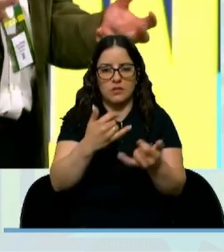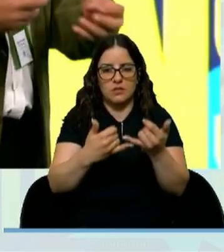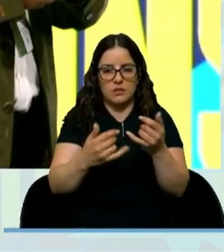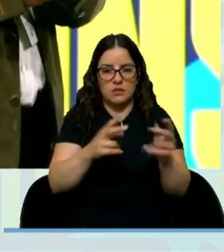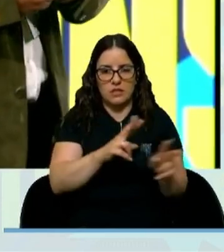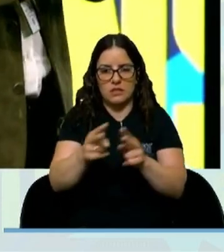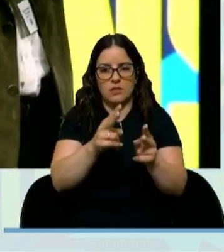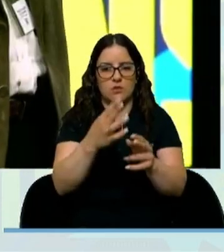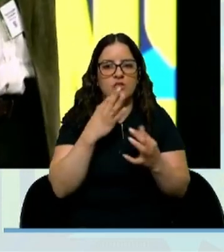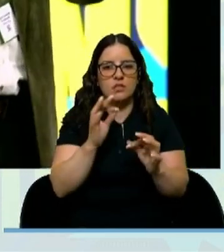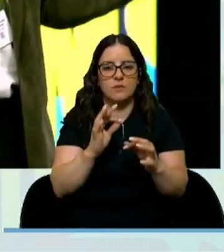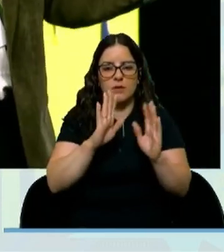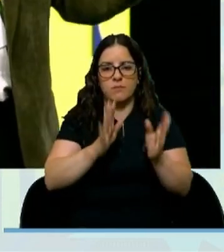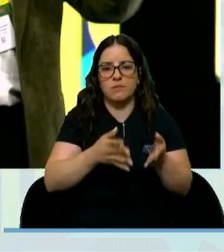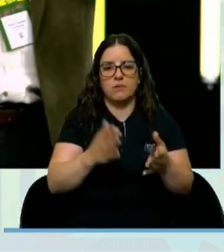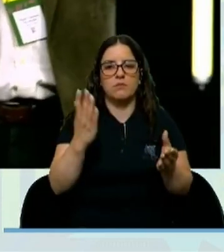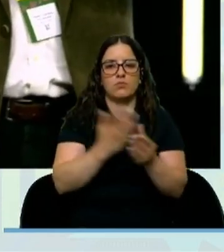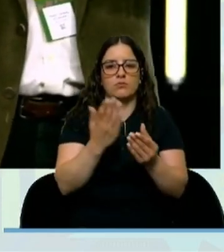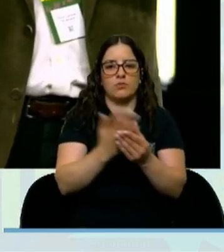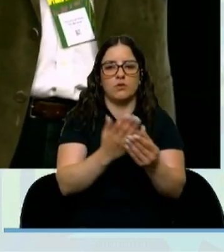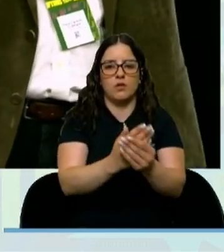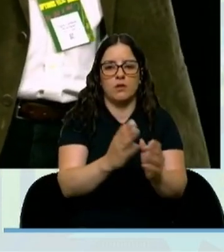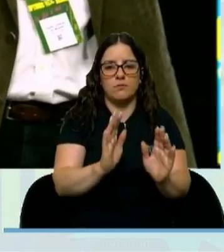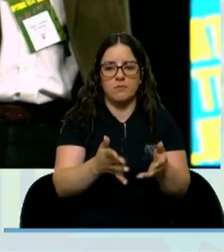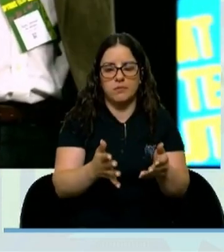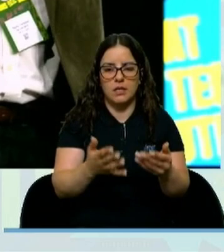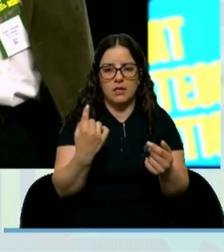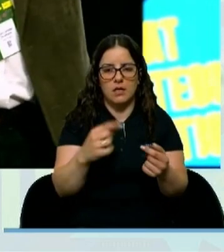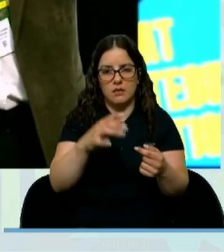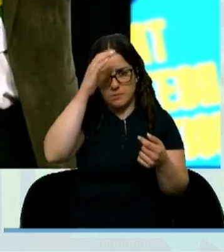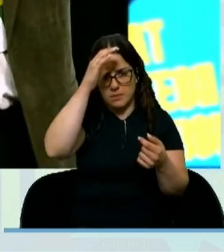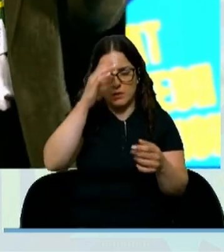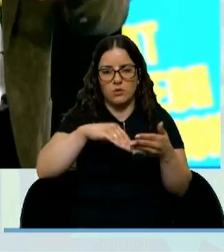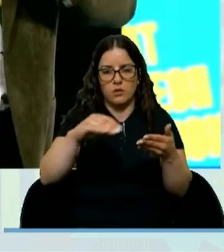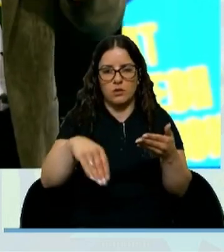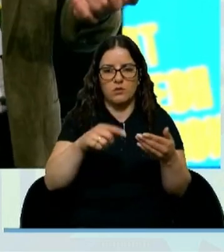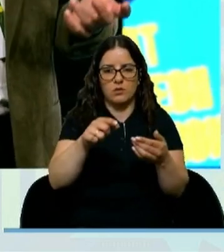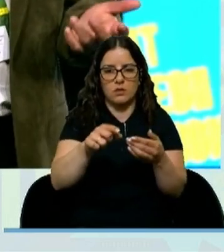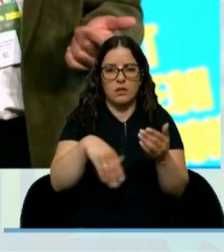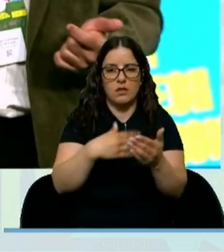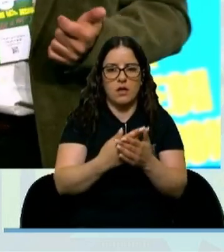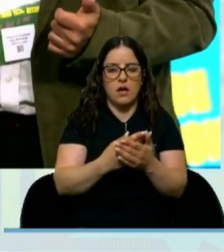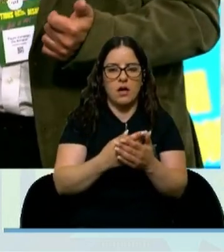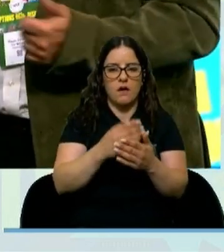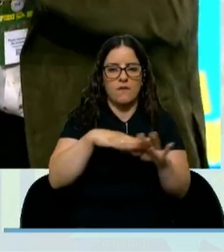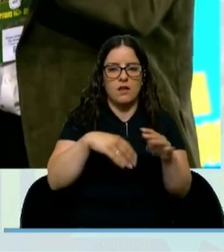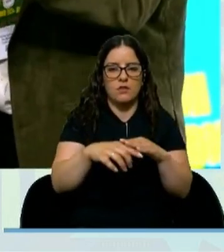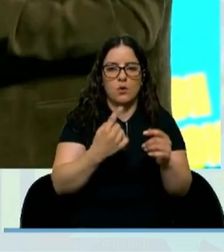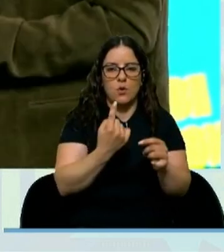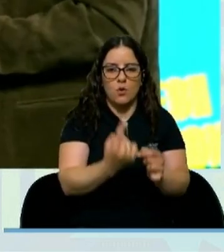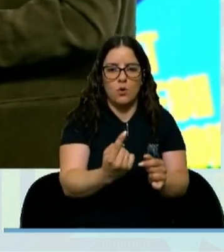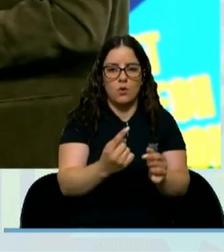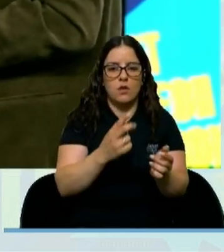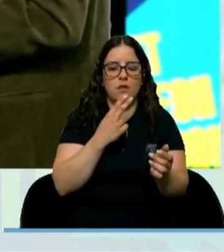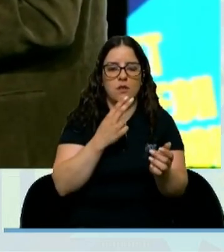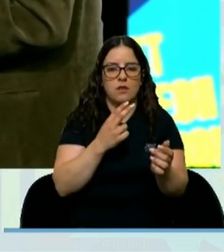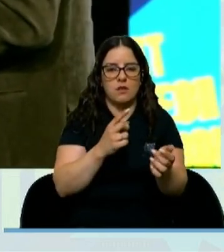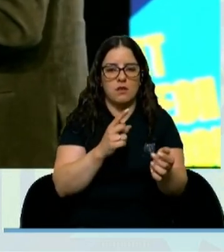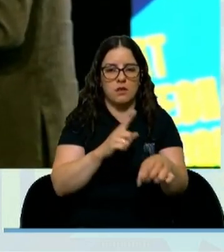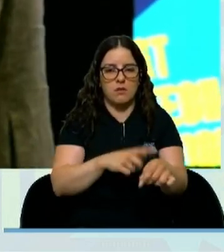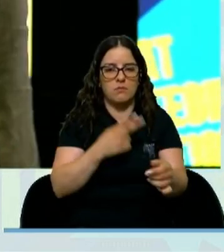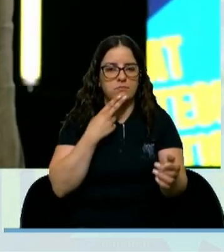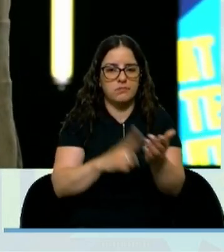simples, já não precisamos de tantos processos, temos smart contracts que fazem uma coisa para toda a gente em tempo real, com as características que nós